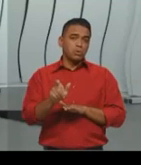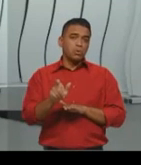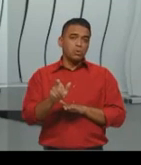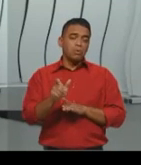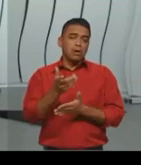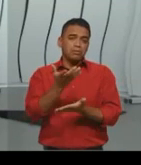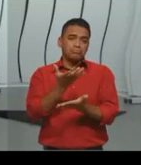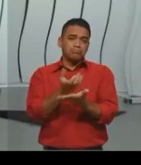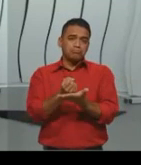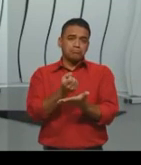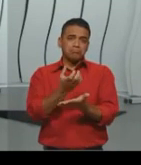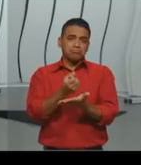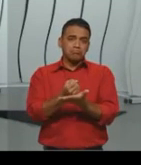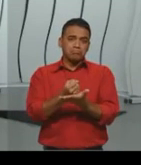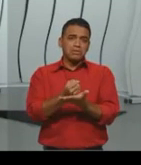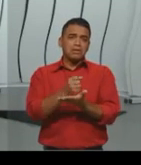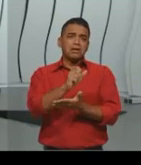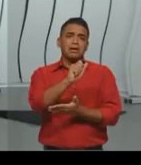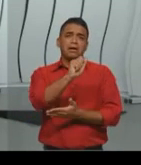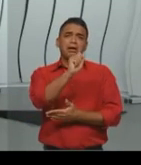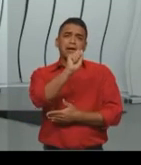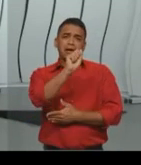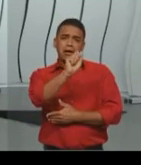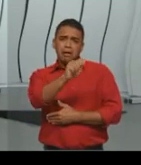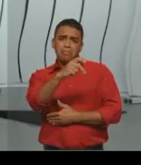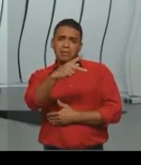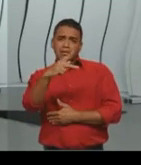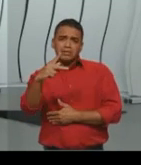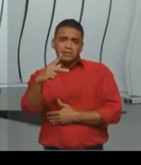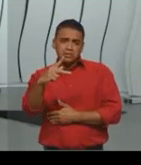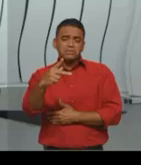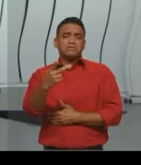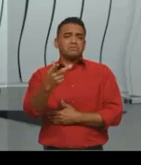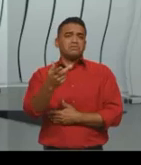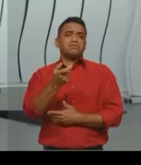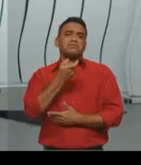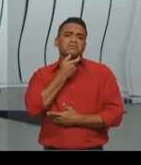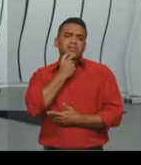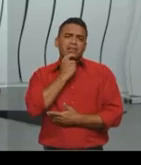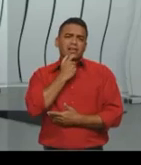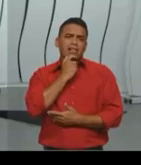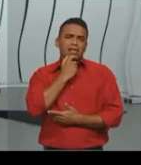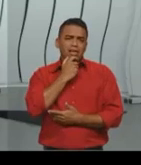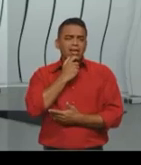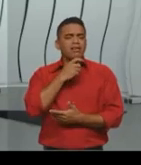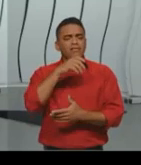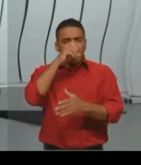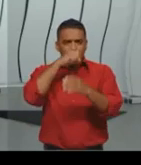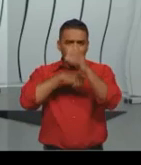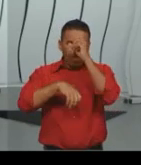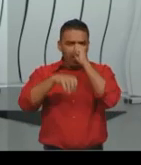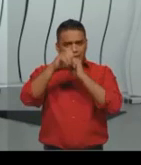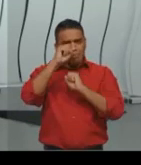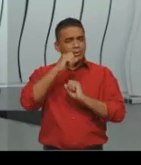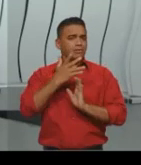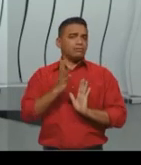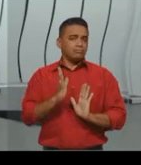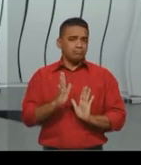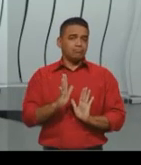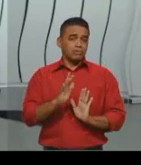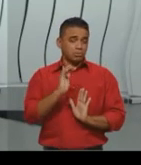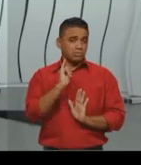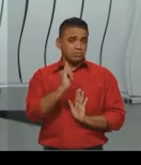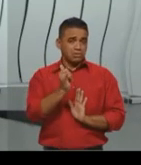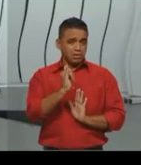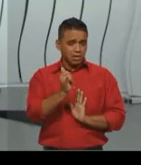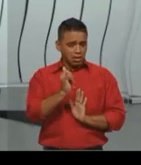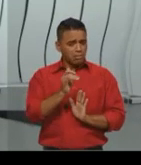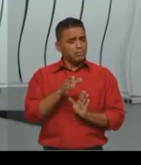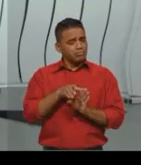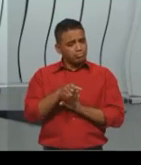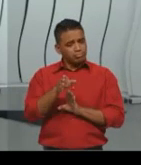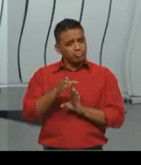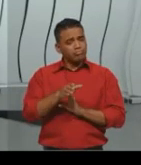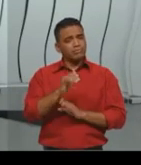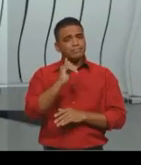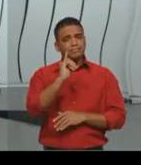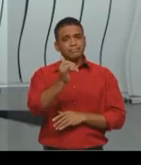aplicativo no formato em inglês, que vai tentando usar aquilo ali, já vai aprendendo. Então, eu falo sempre isso aqui para a